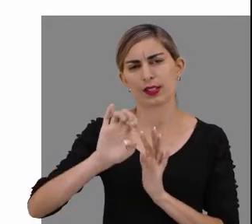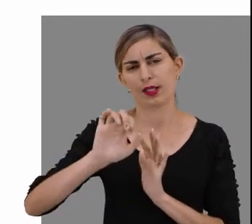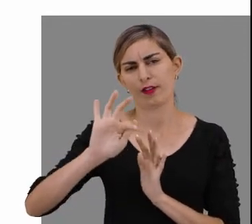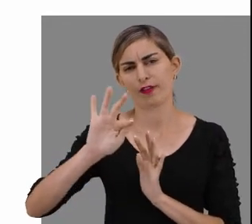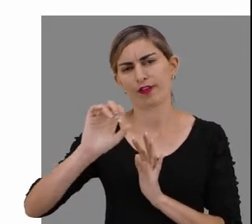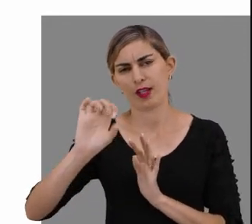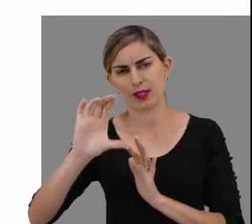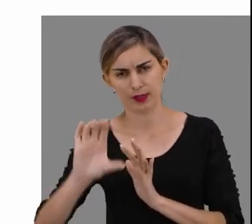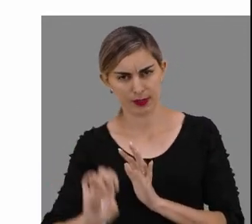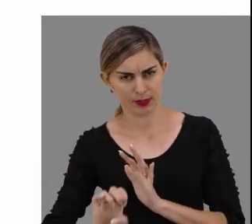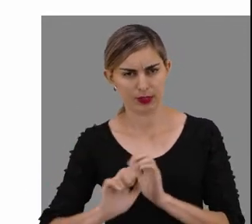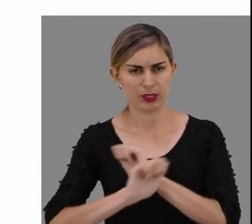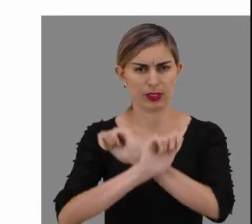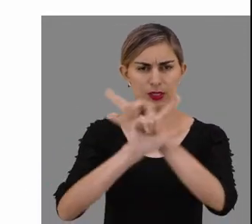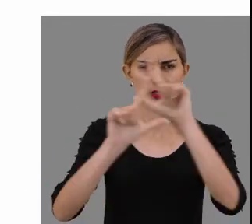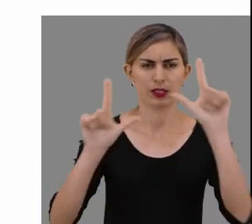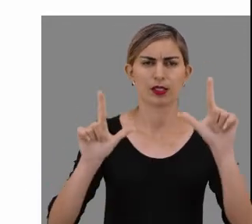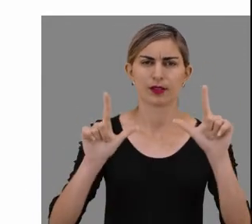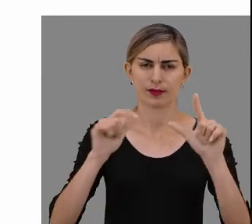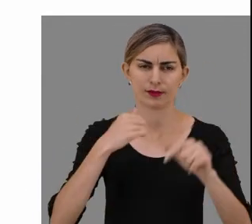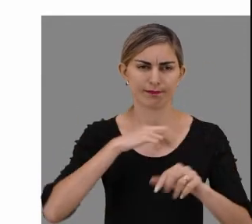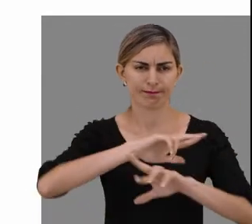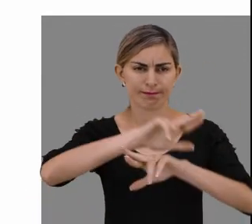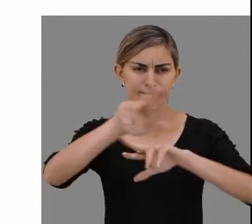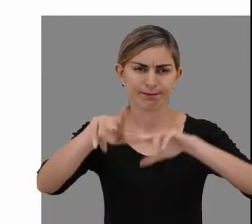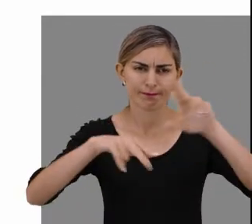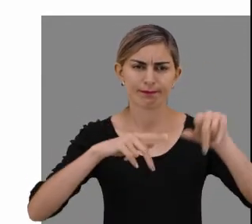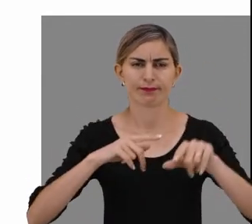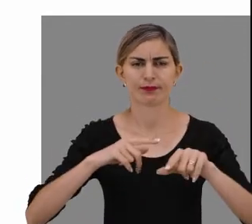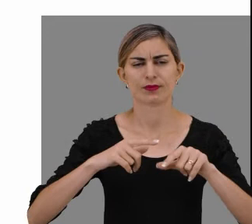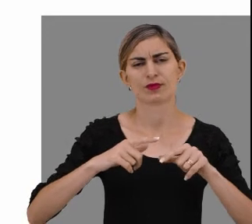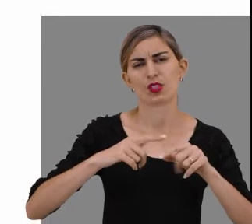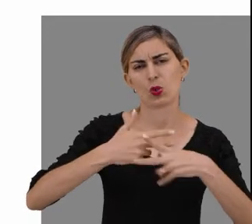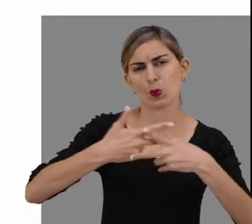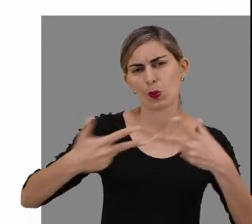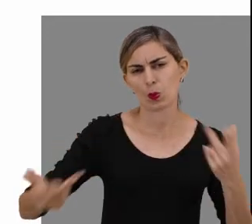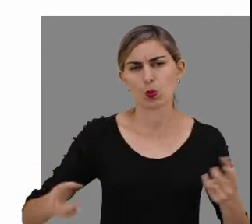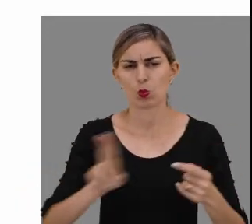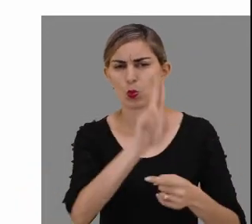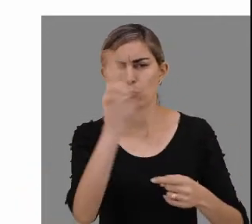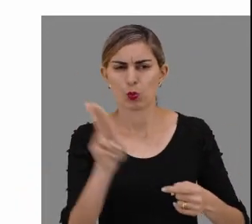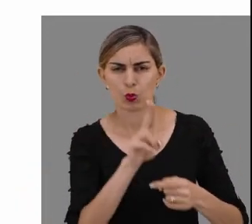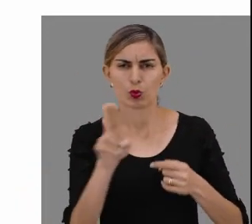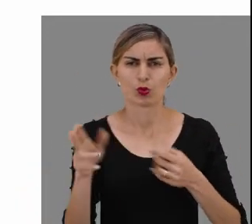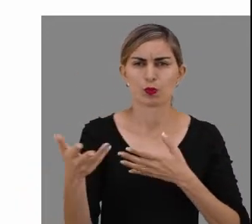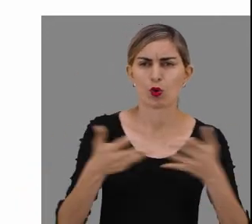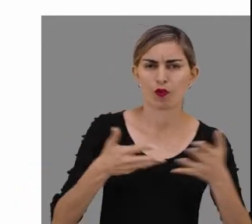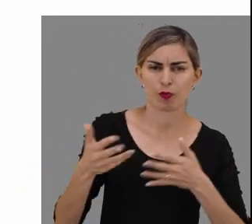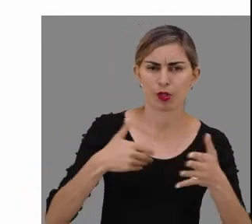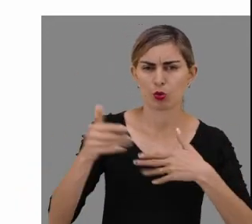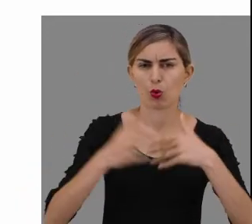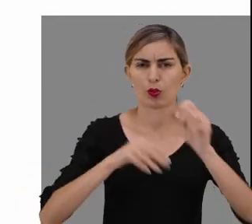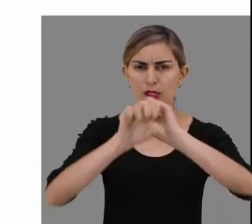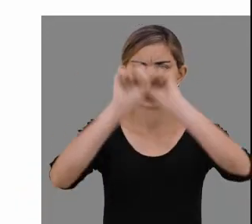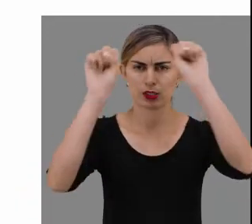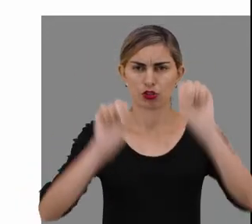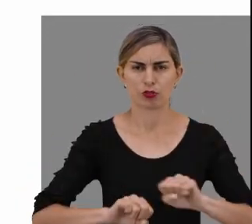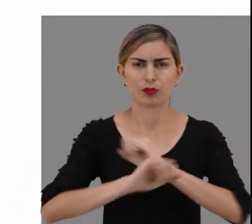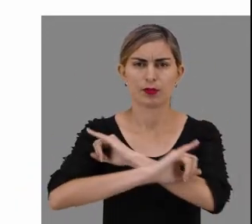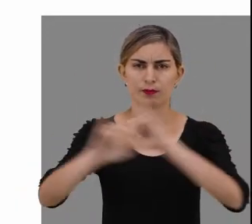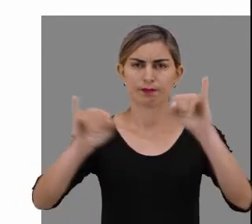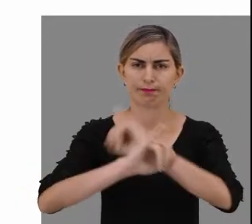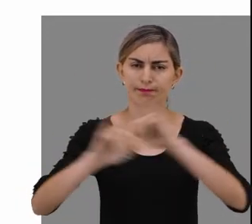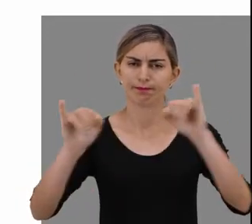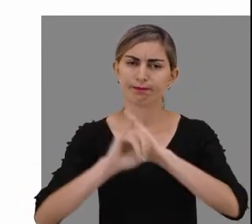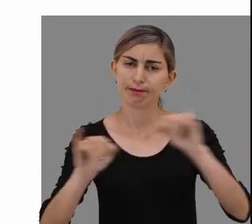interface é bastante amplo. Pode expressar a interface através da presença de ferramentas para uso e movimentação de qualquer sistema